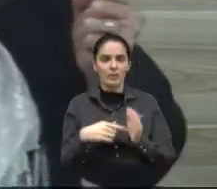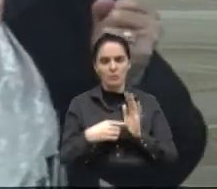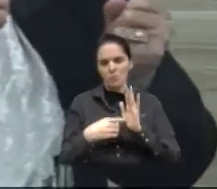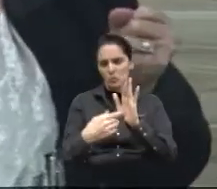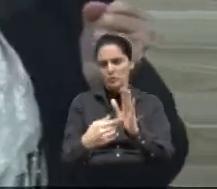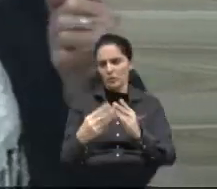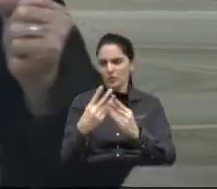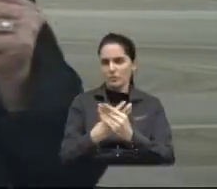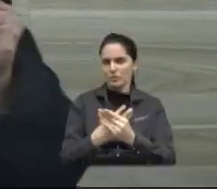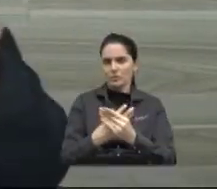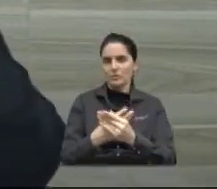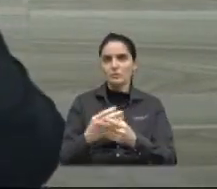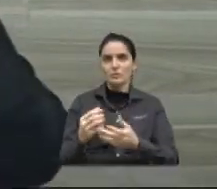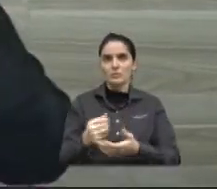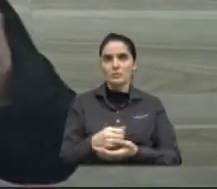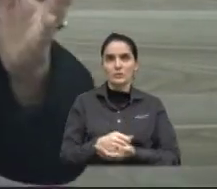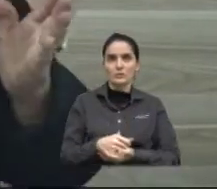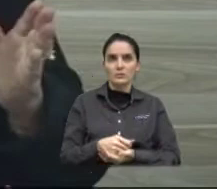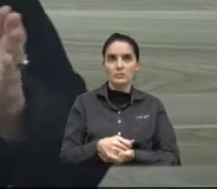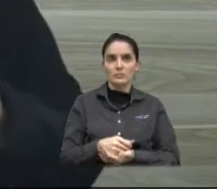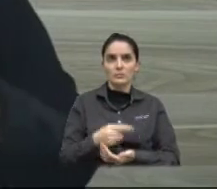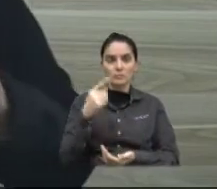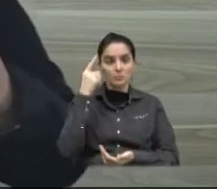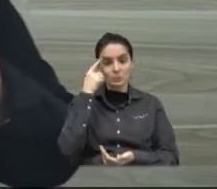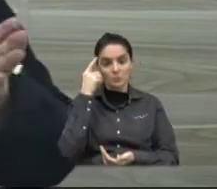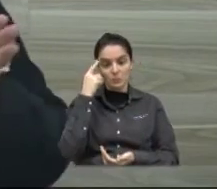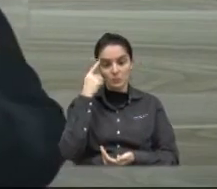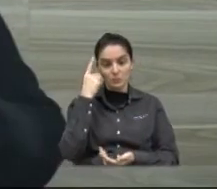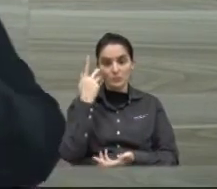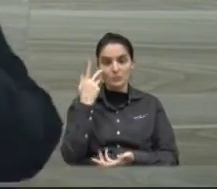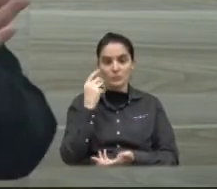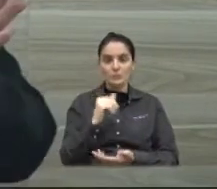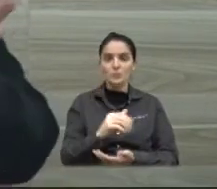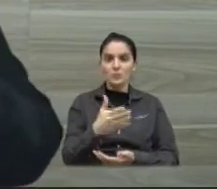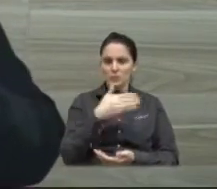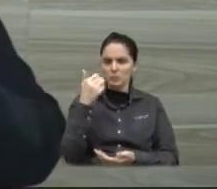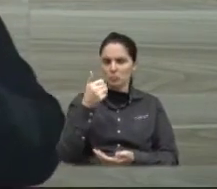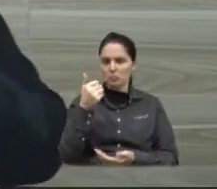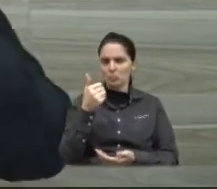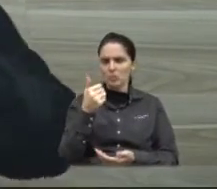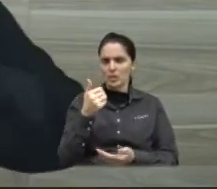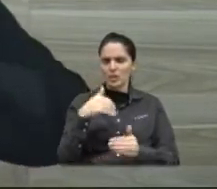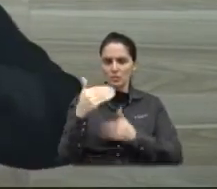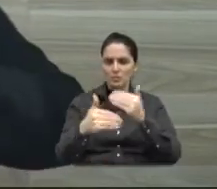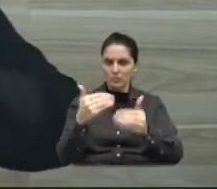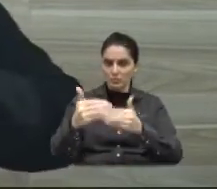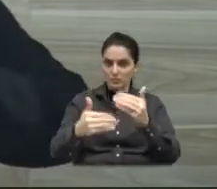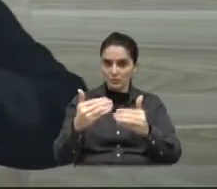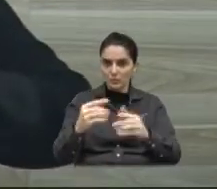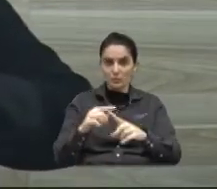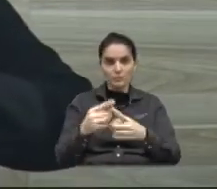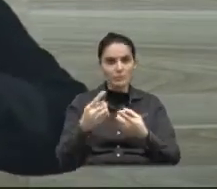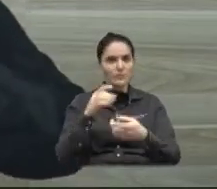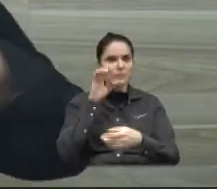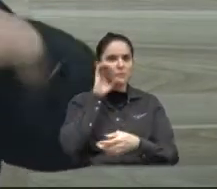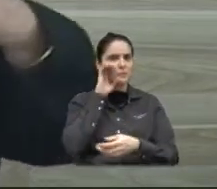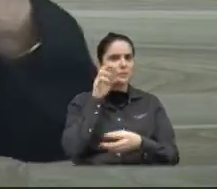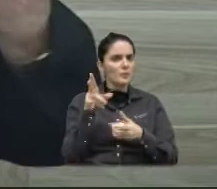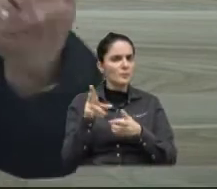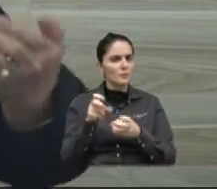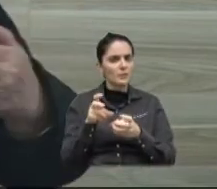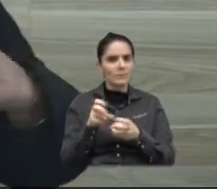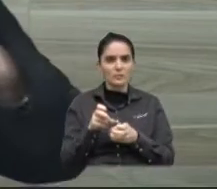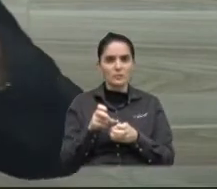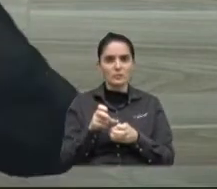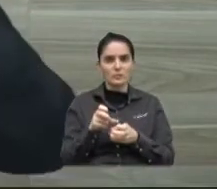começou até a pensar que eu pensei que ela ia melhorar isso ia modificar mas aí o meu eu percebi que eu mesmo pelo contrário o trabalho